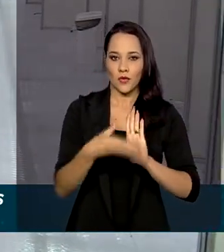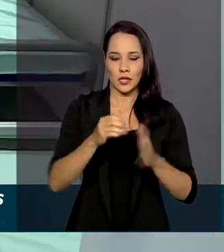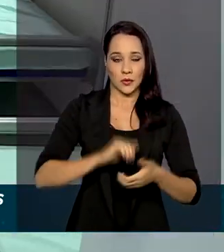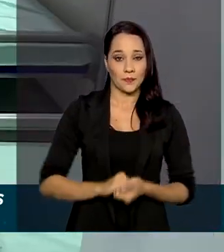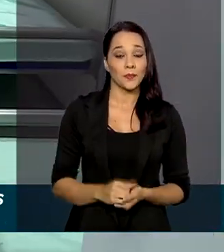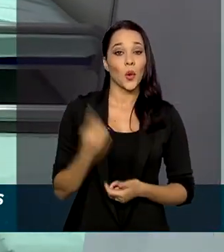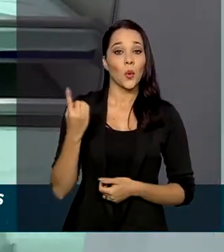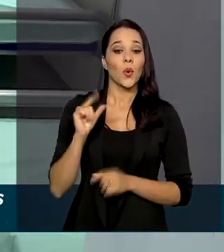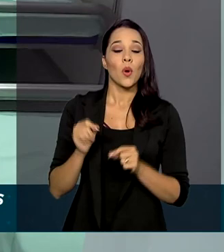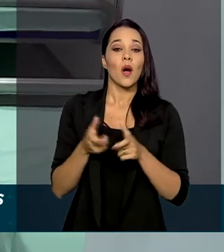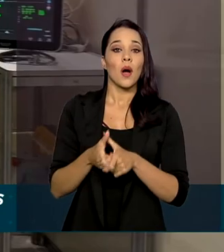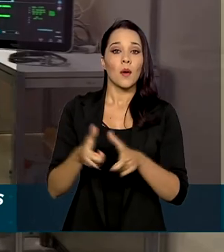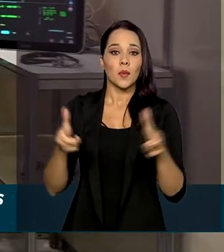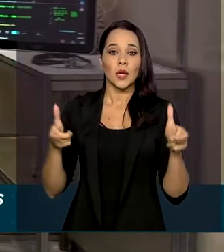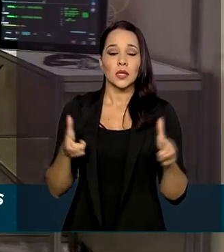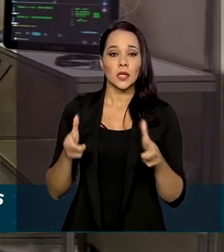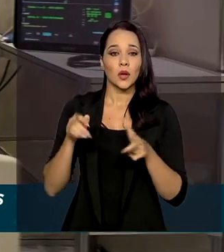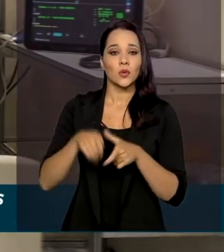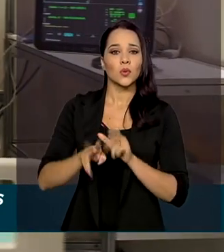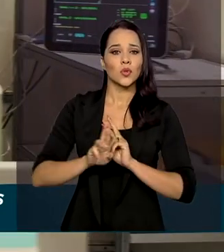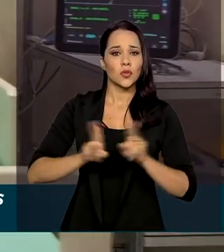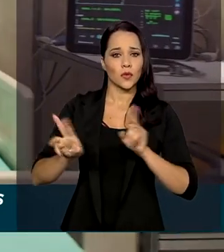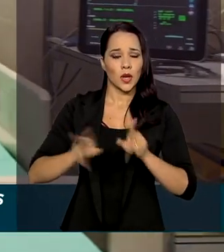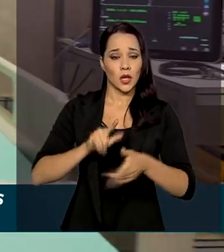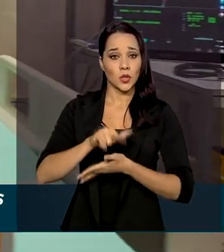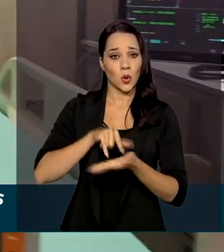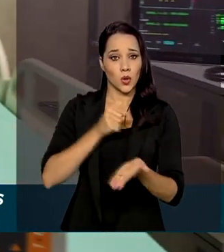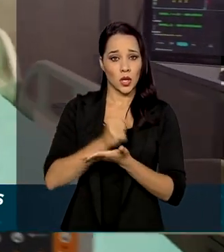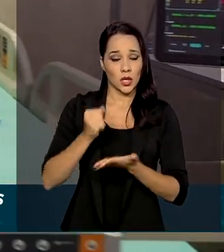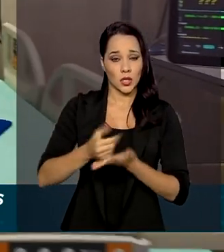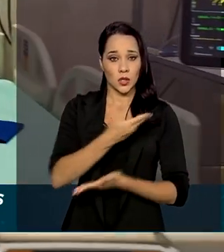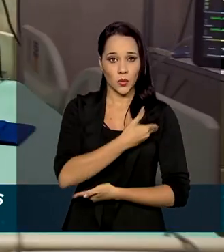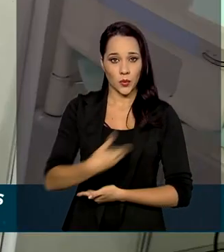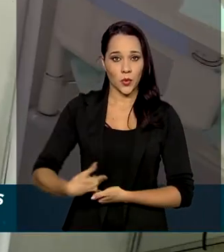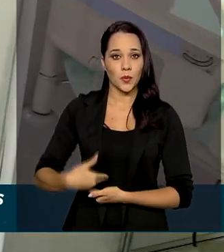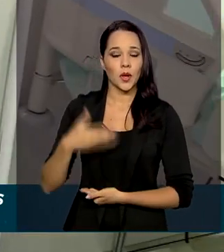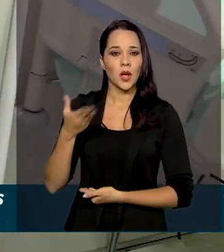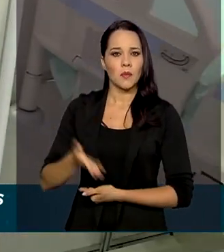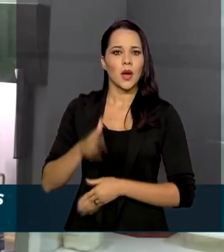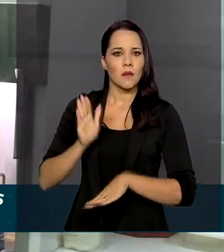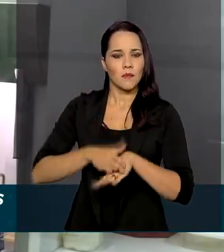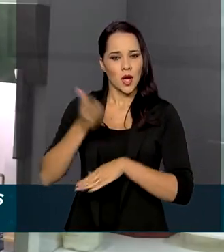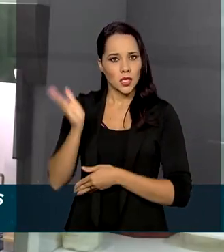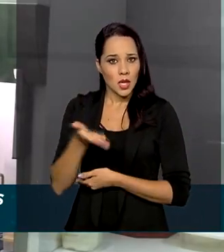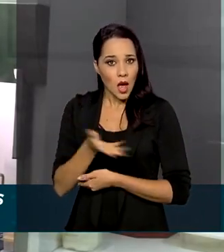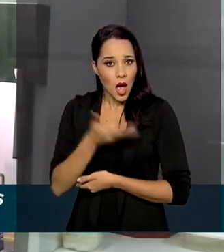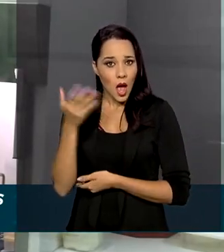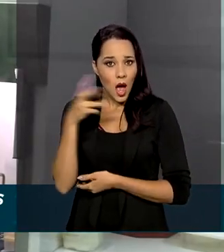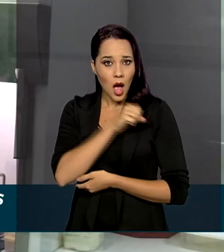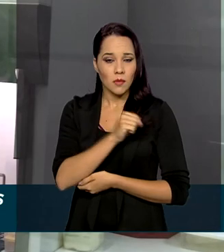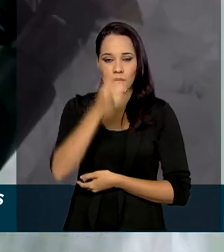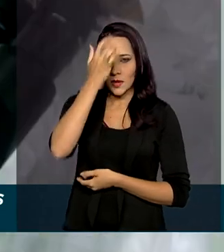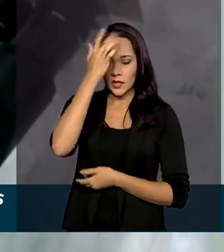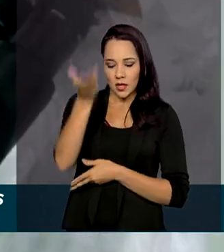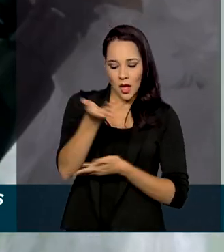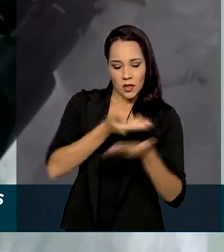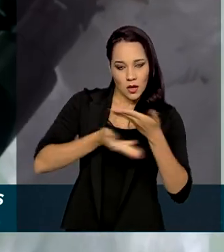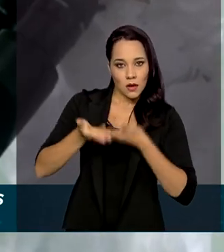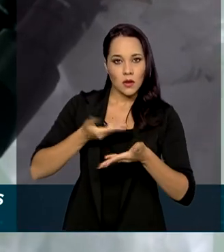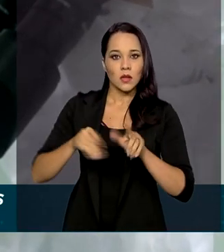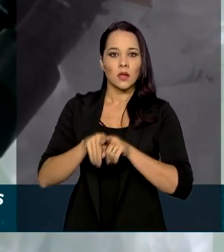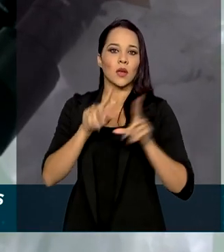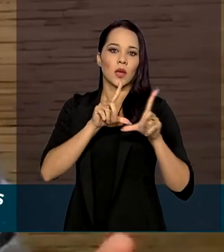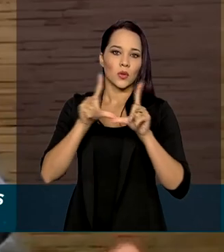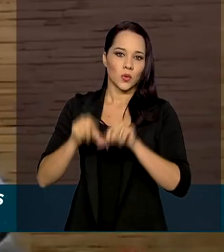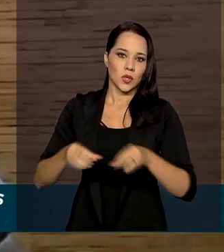Uma delas foi a ampliação do regime diferenciado de contratações públicas para agilizar e facilitar os negócios e ainda